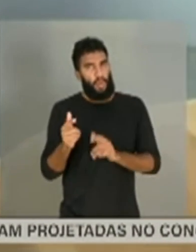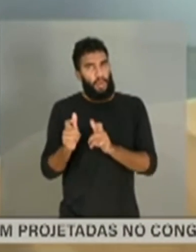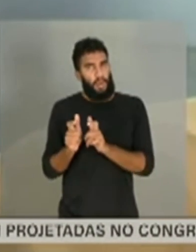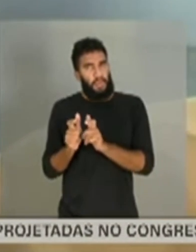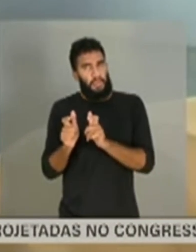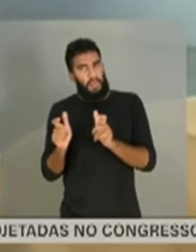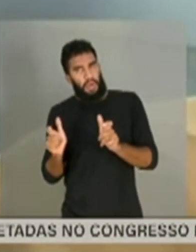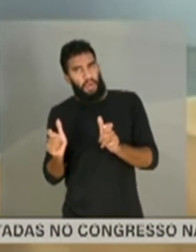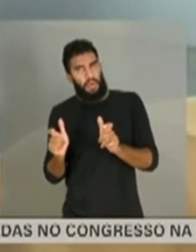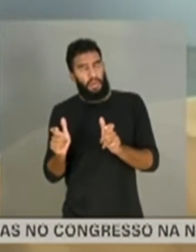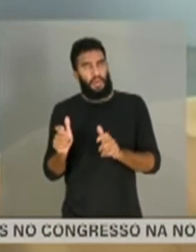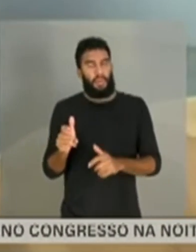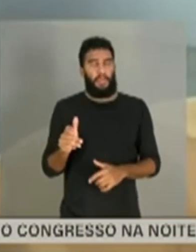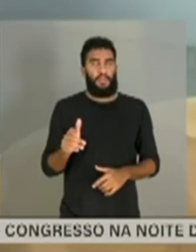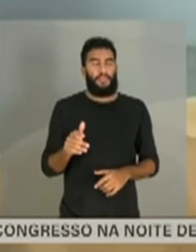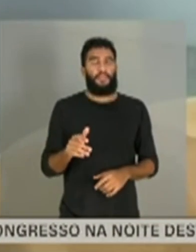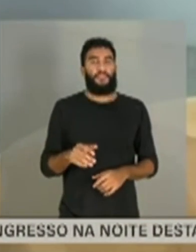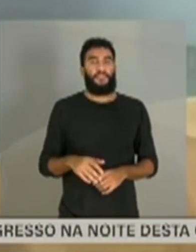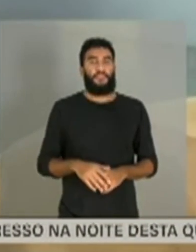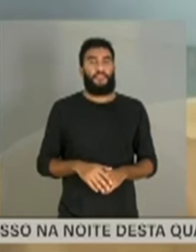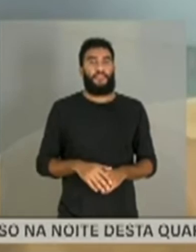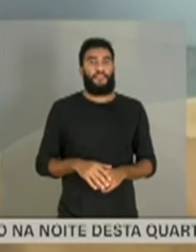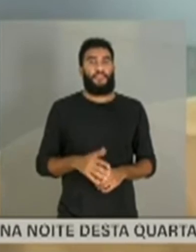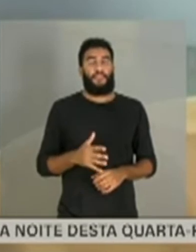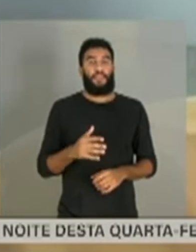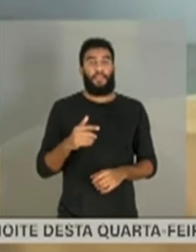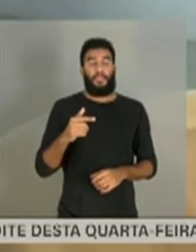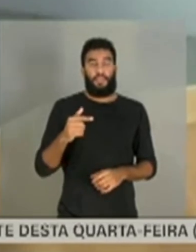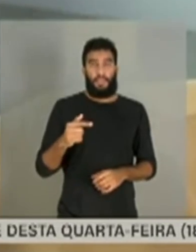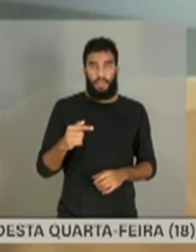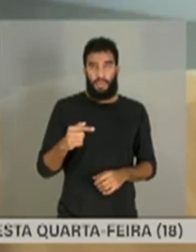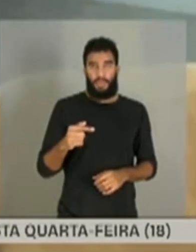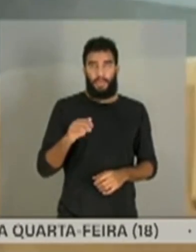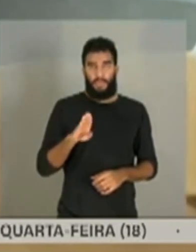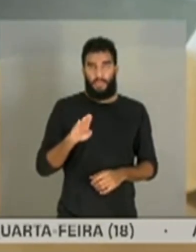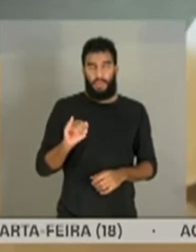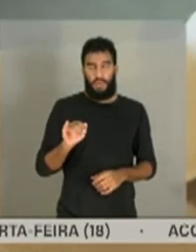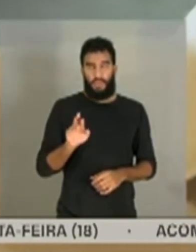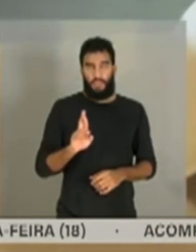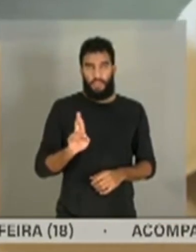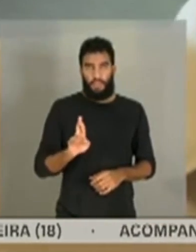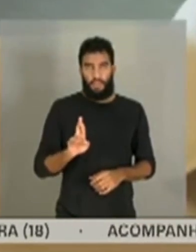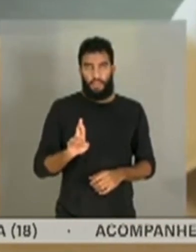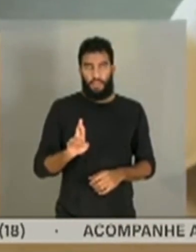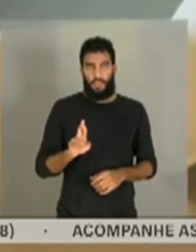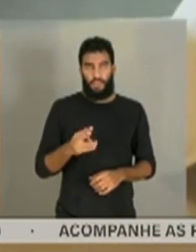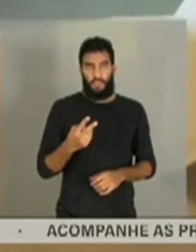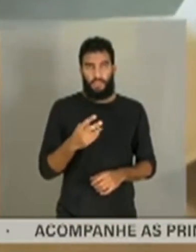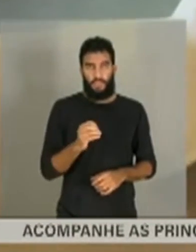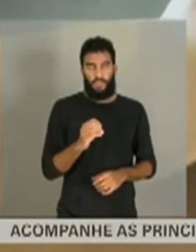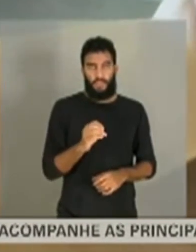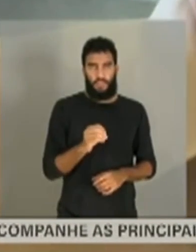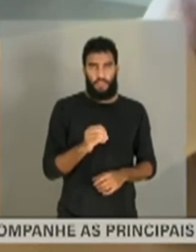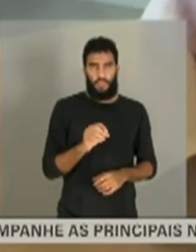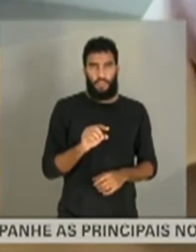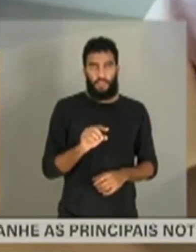de 7 bilhões e 200, foi colocado como